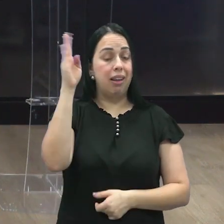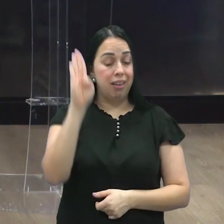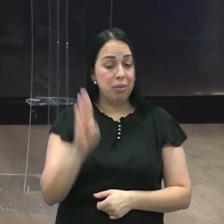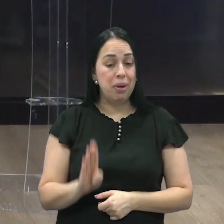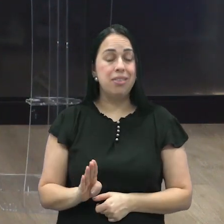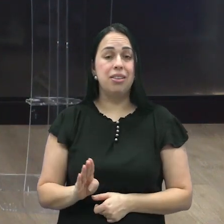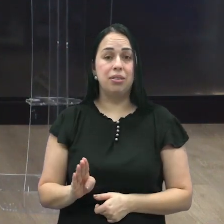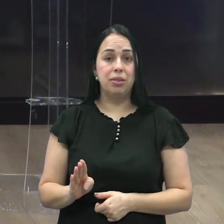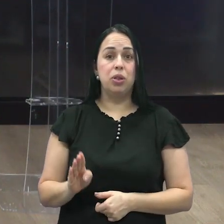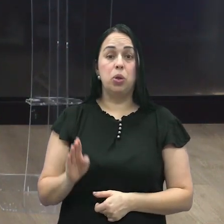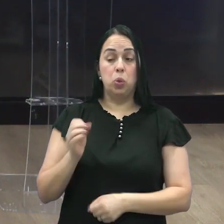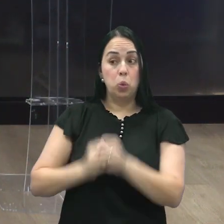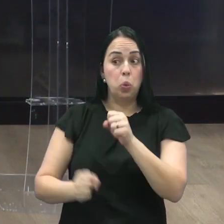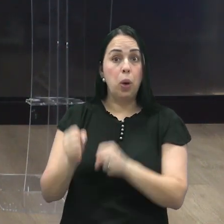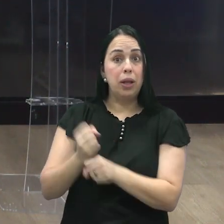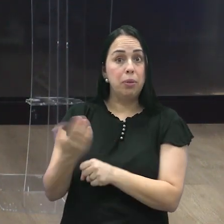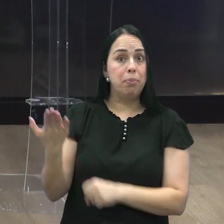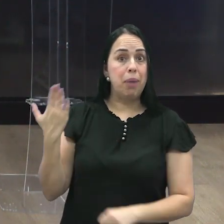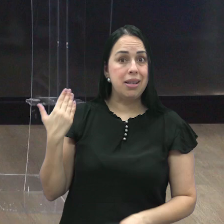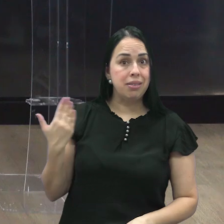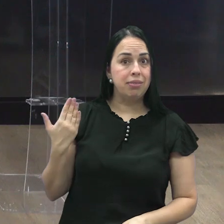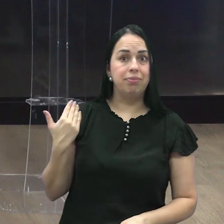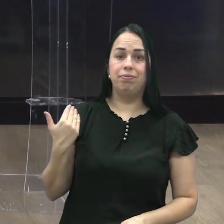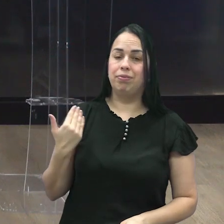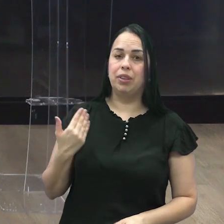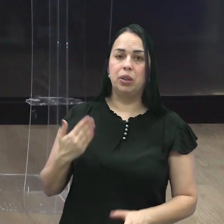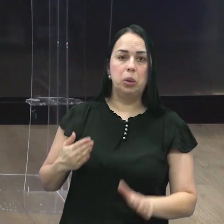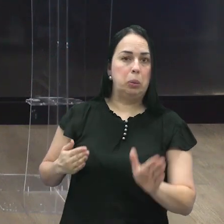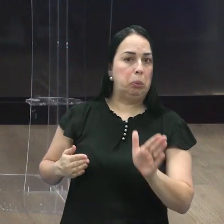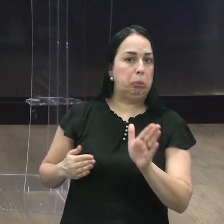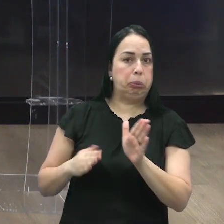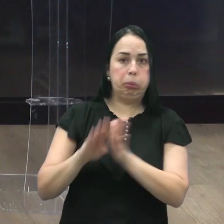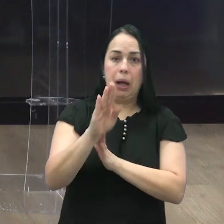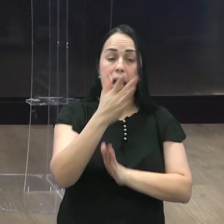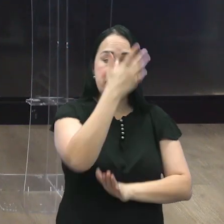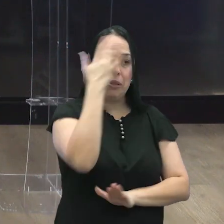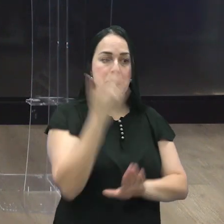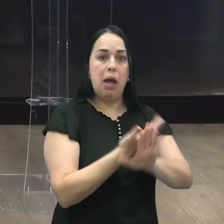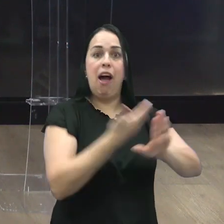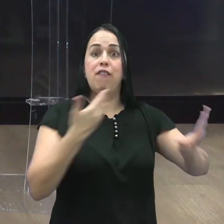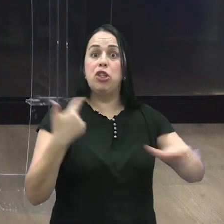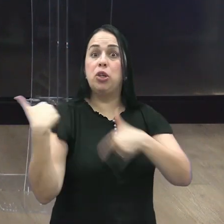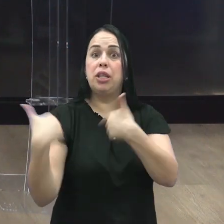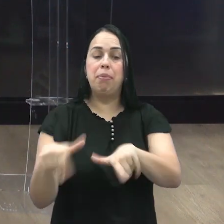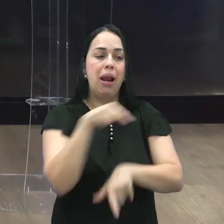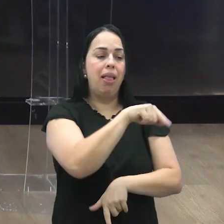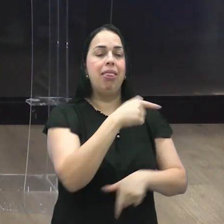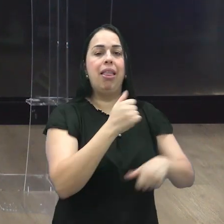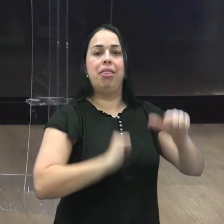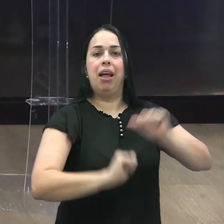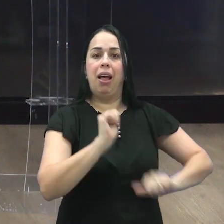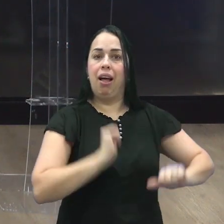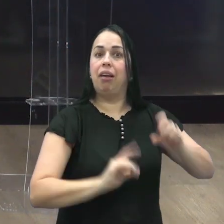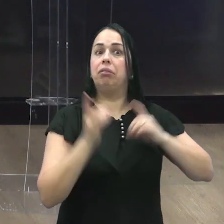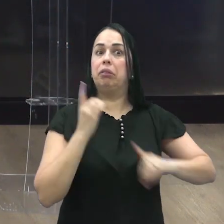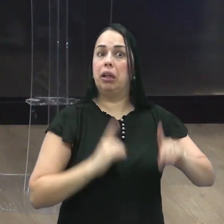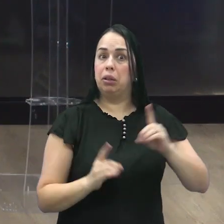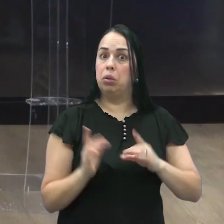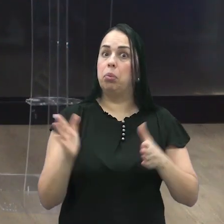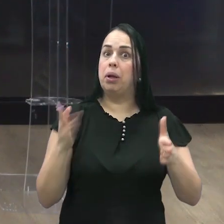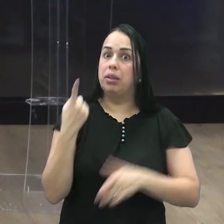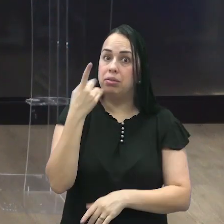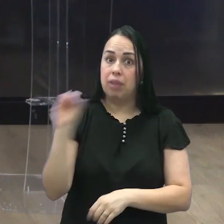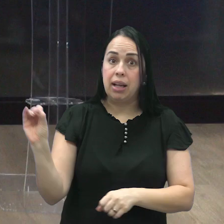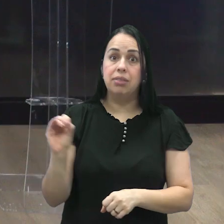que o Brasil atingiu em 2024 o maior número de afastamentos por ansiedade e depressão em 10